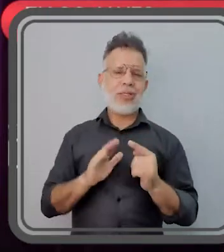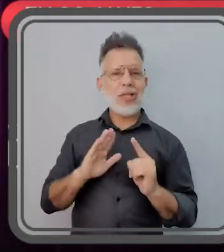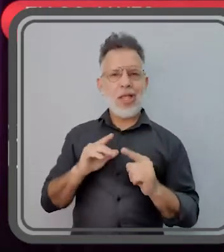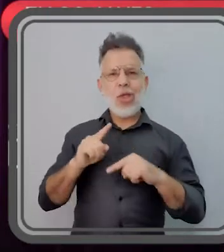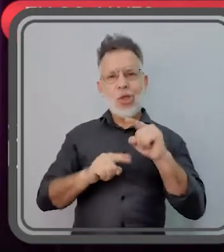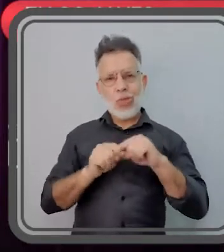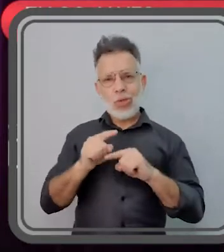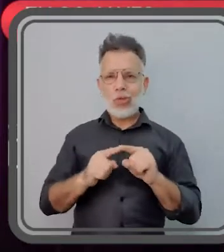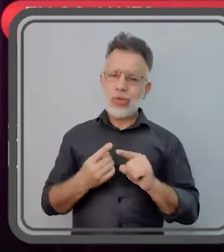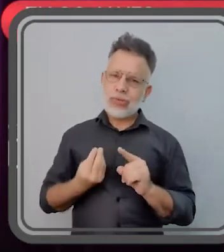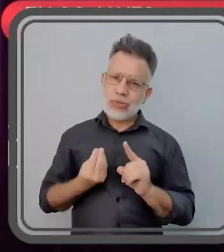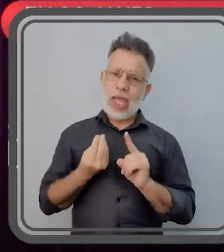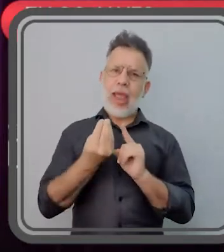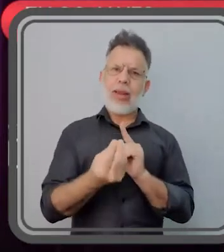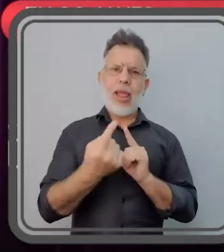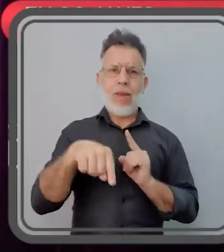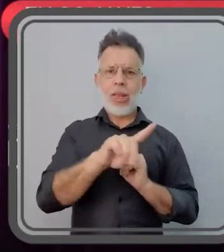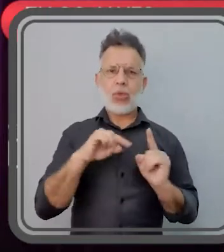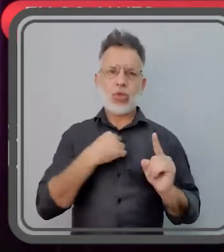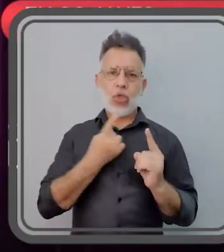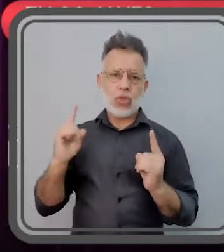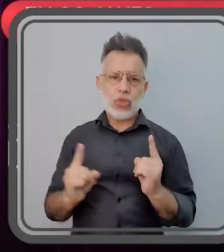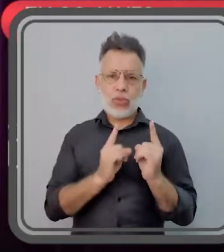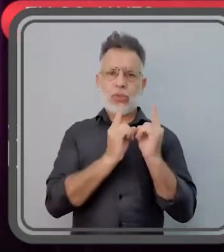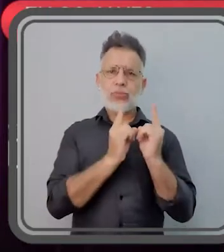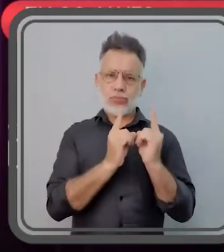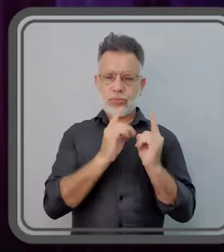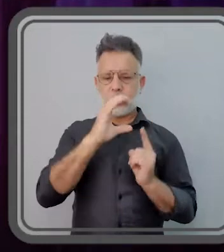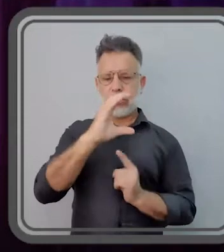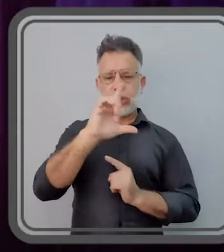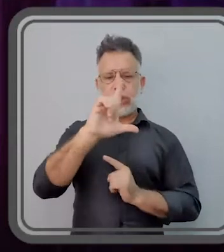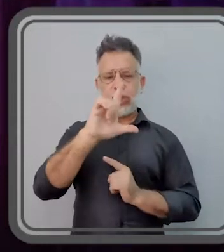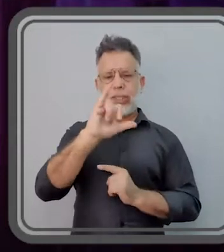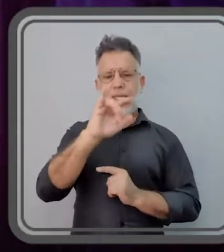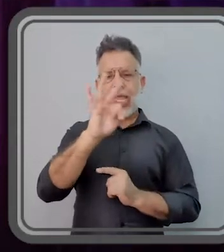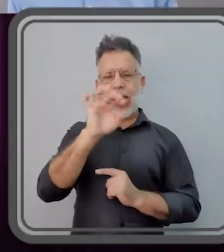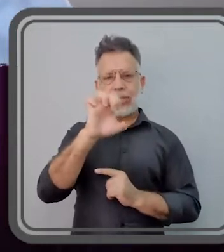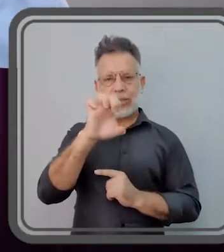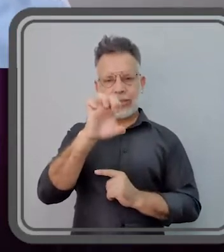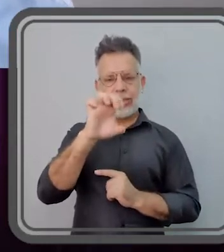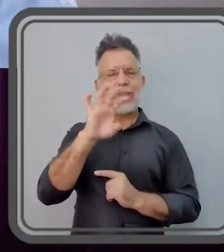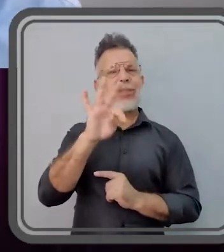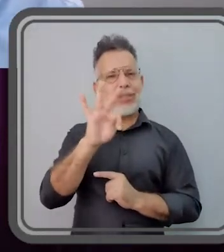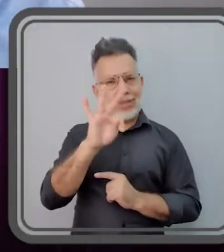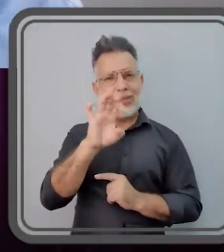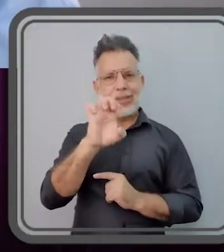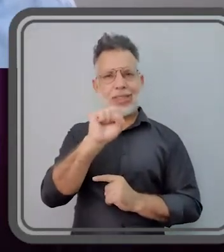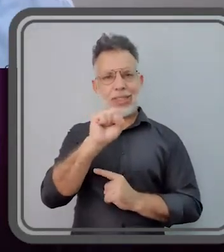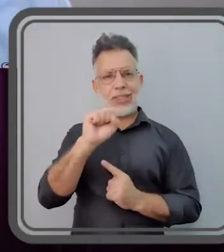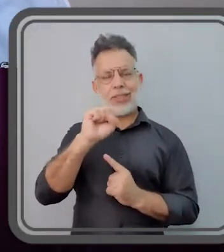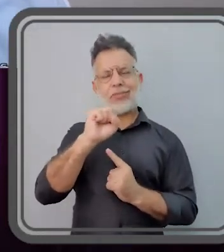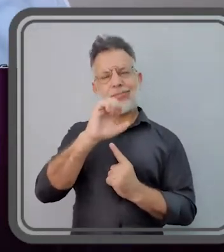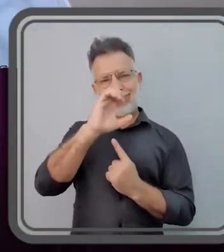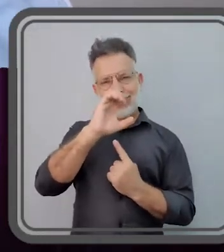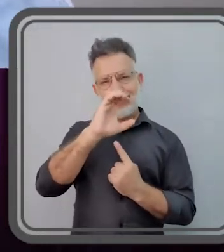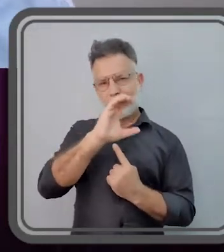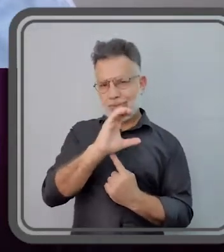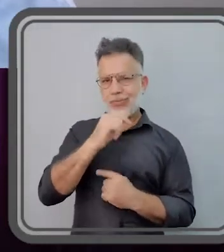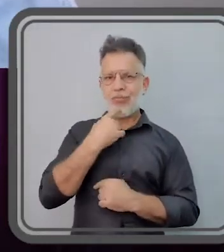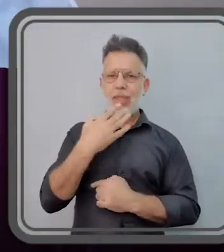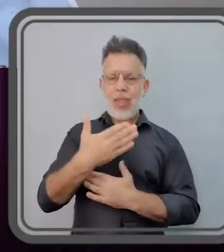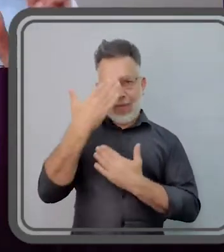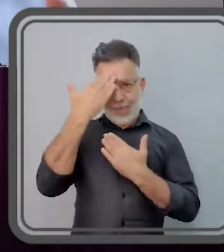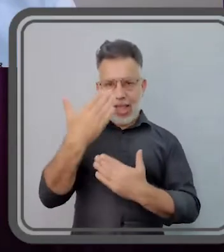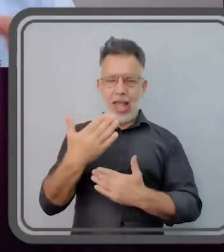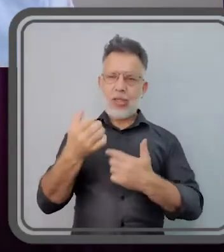produtos que a gente entrega para nossos clientes. Muito bom, muito interessante, Tuxá. Obrigado aí pela explicação